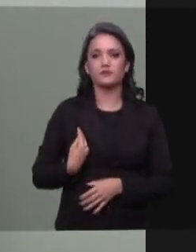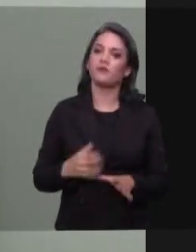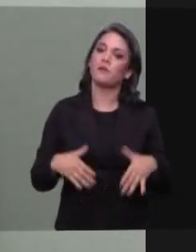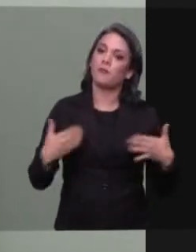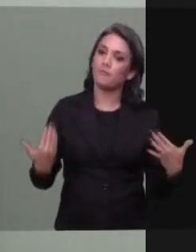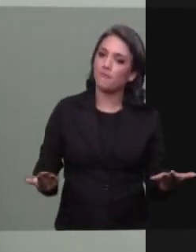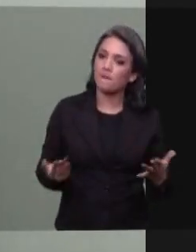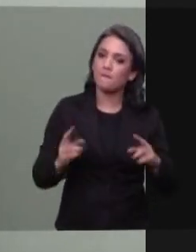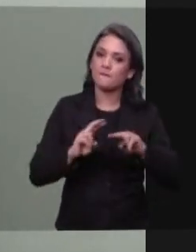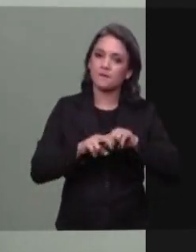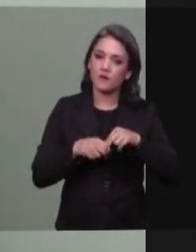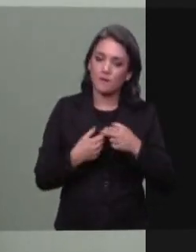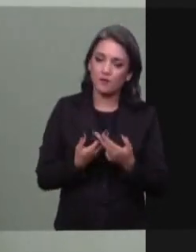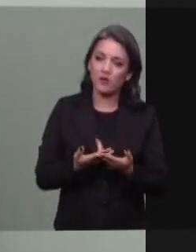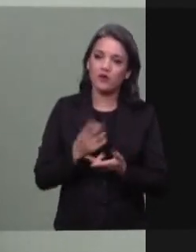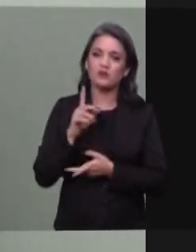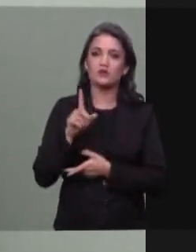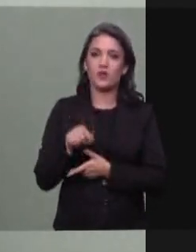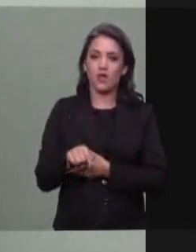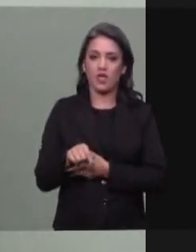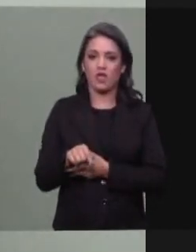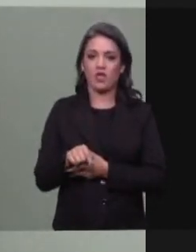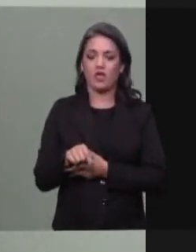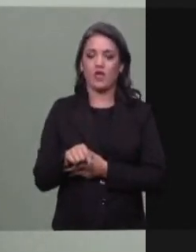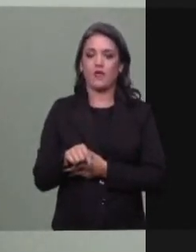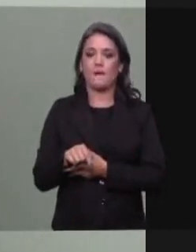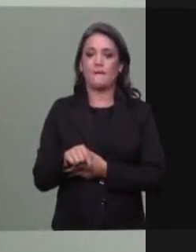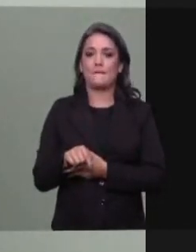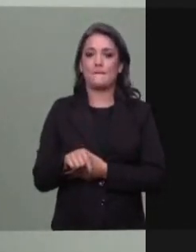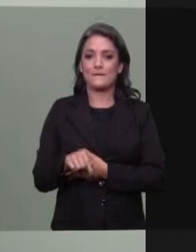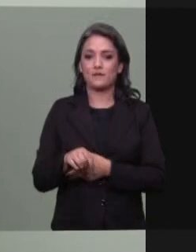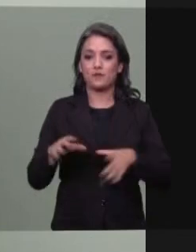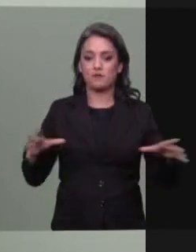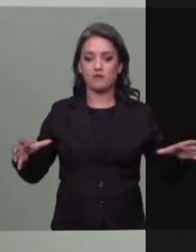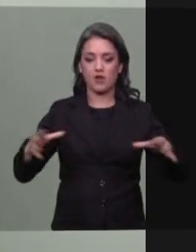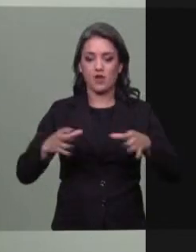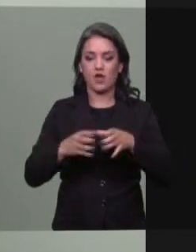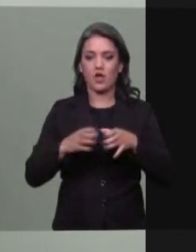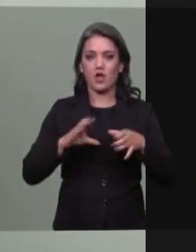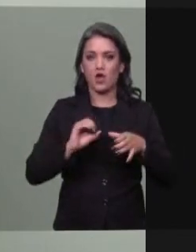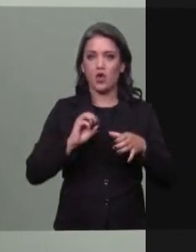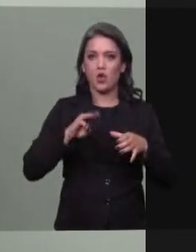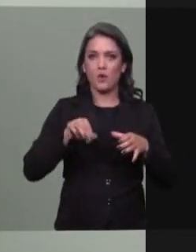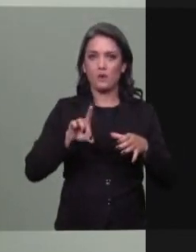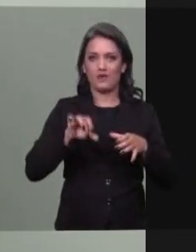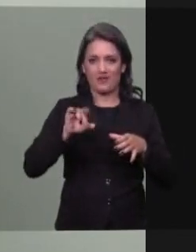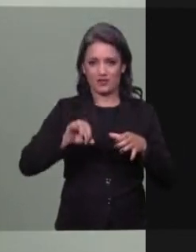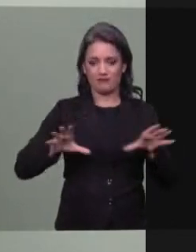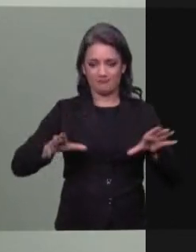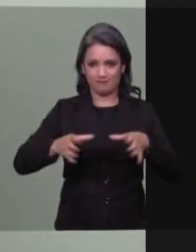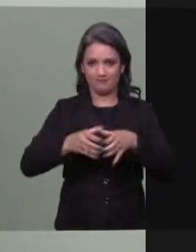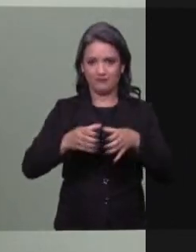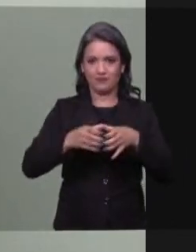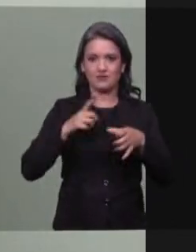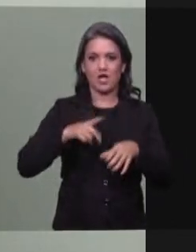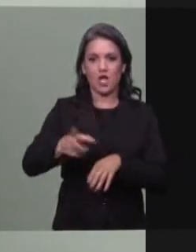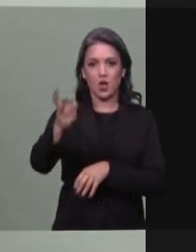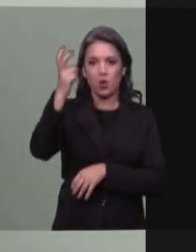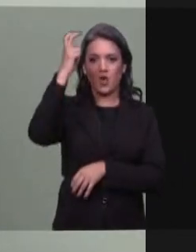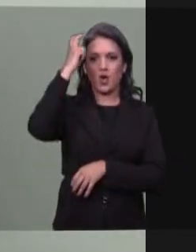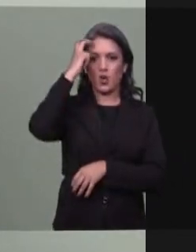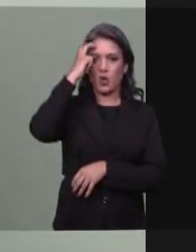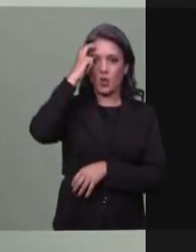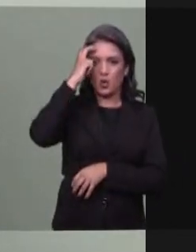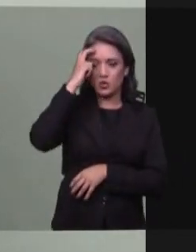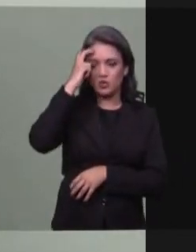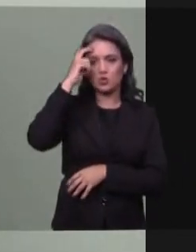isso mesmo elas são consideradas exatamente uma comunidade com uma cultura tradicional própria, rica,